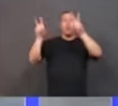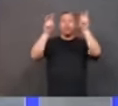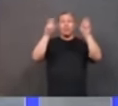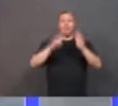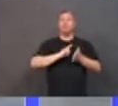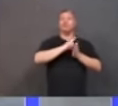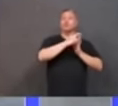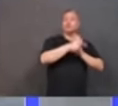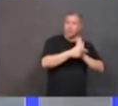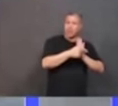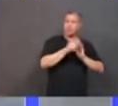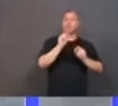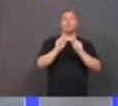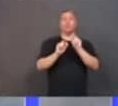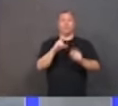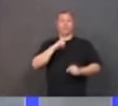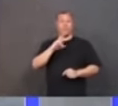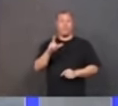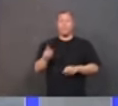um assunto que seja